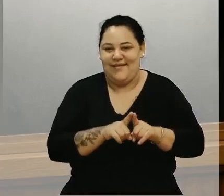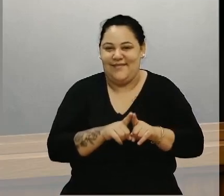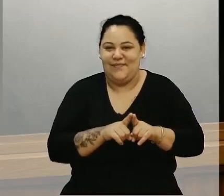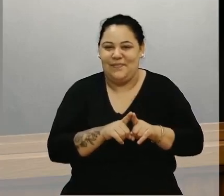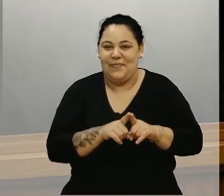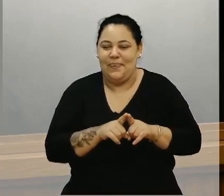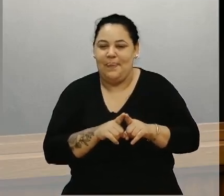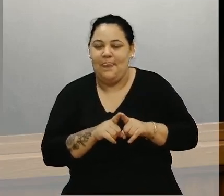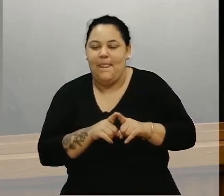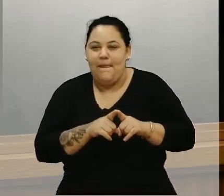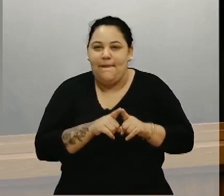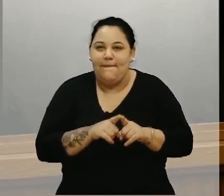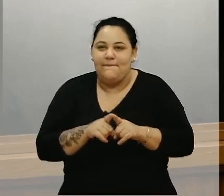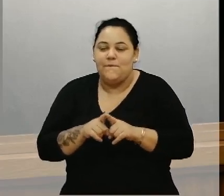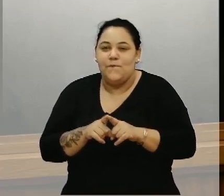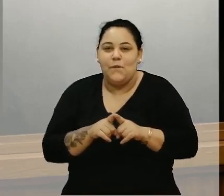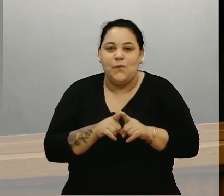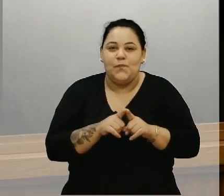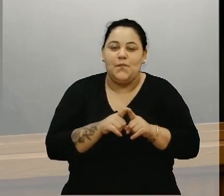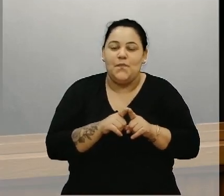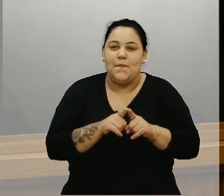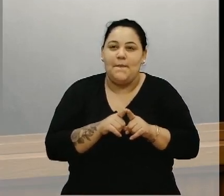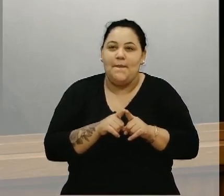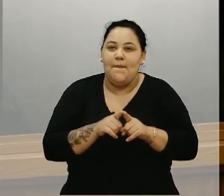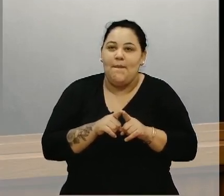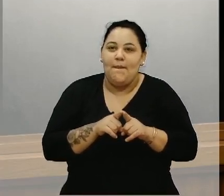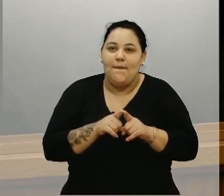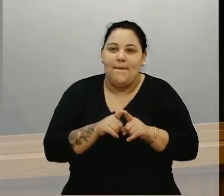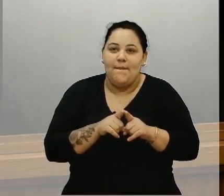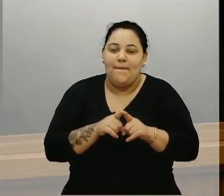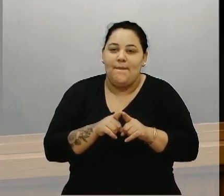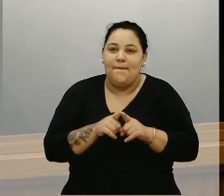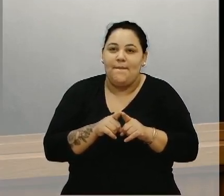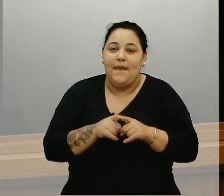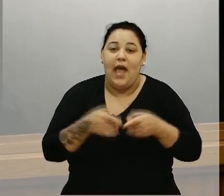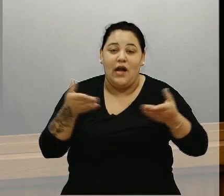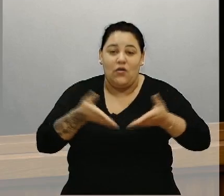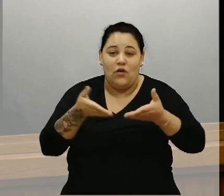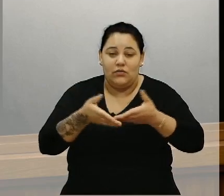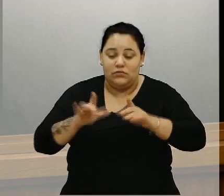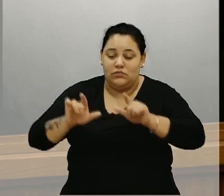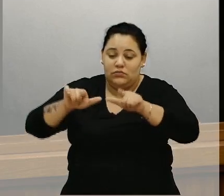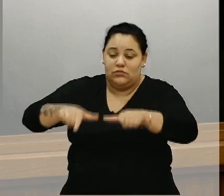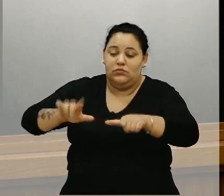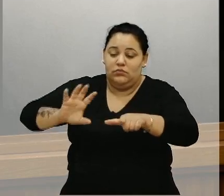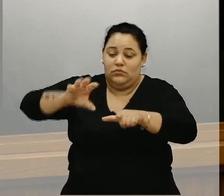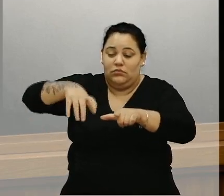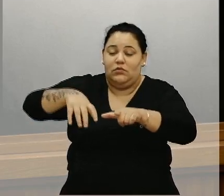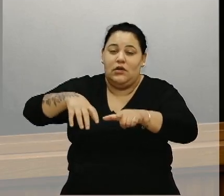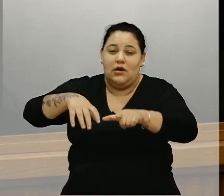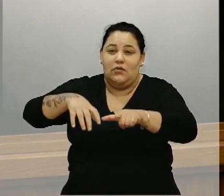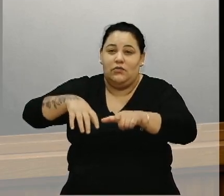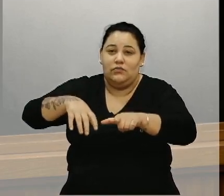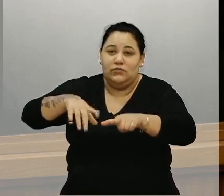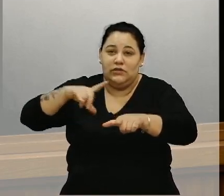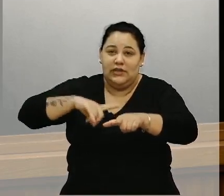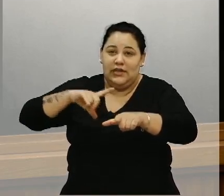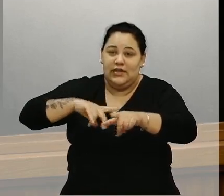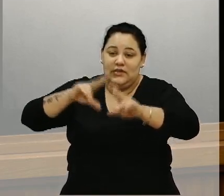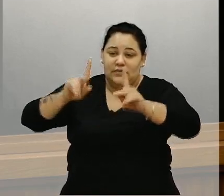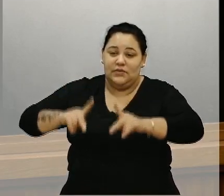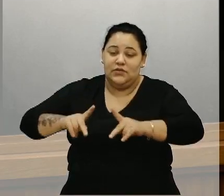Quando agora, né, que o nosso abrigo ali tá diferente, porque tá o pessoal